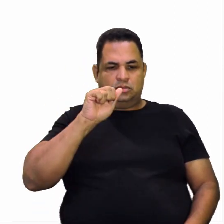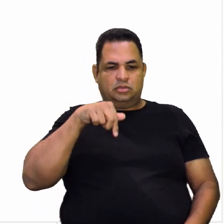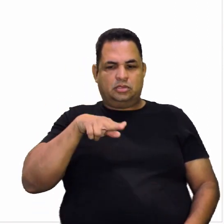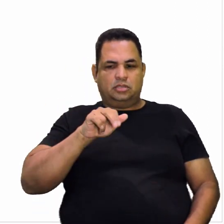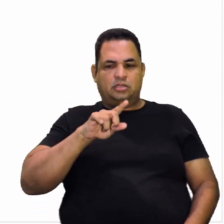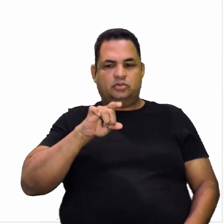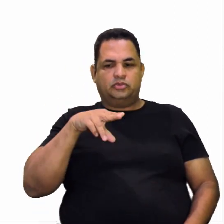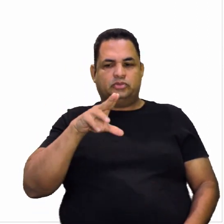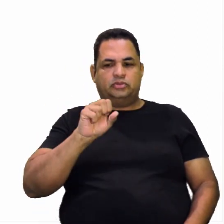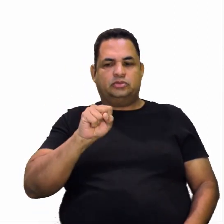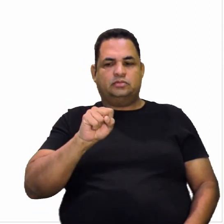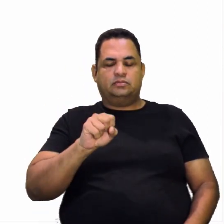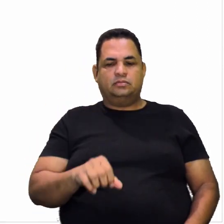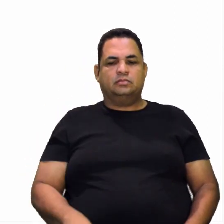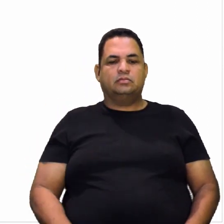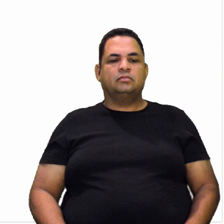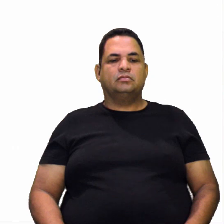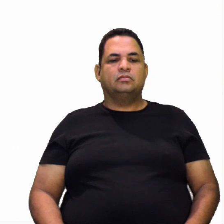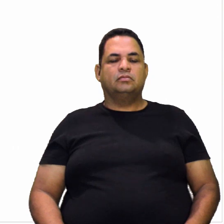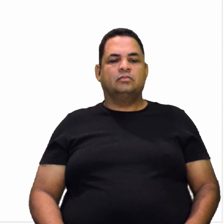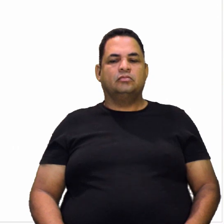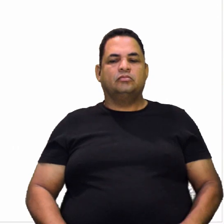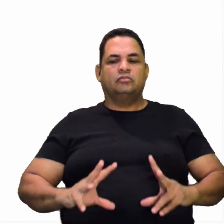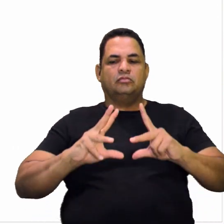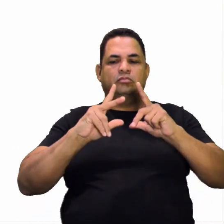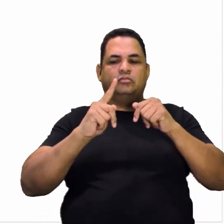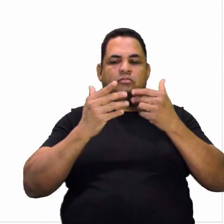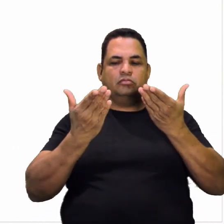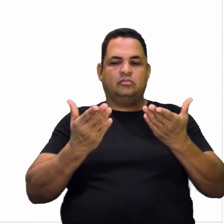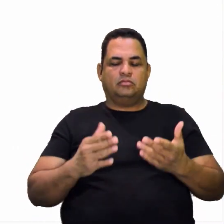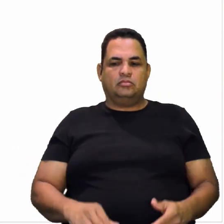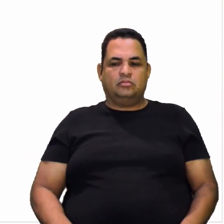Aquios. Tudo isso daí